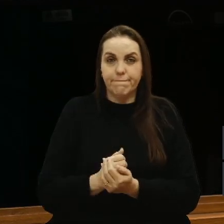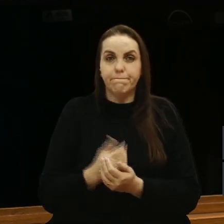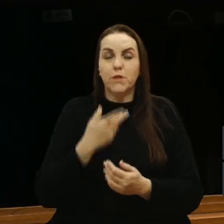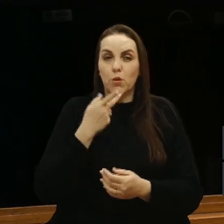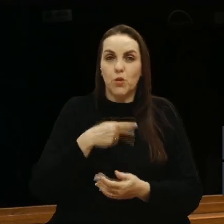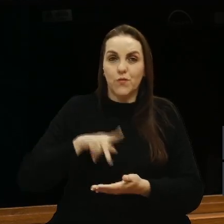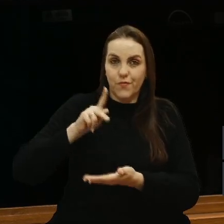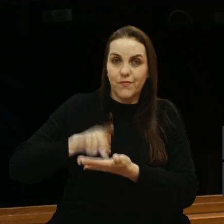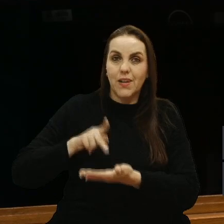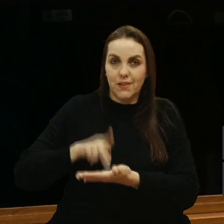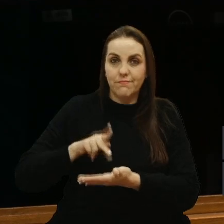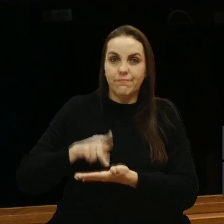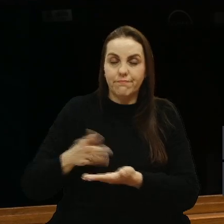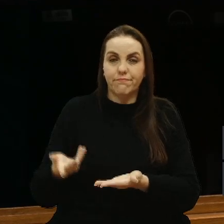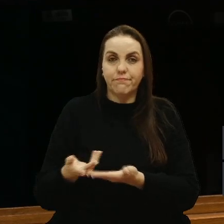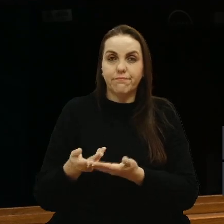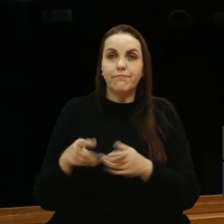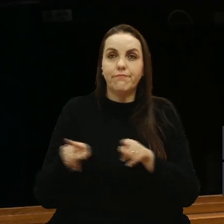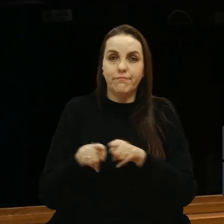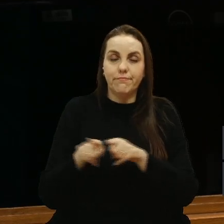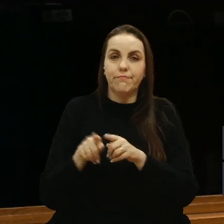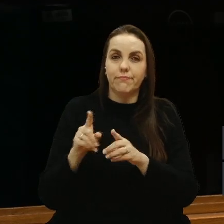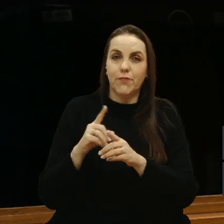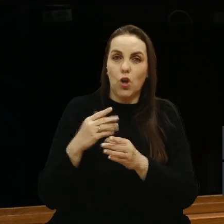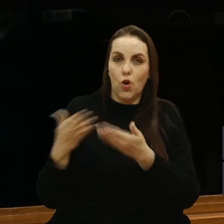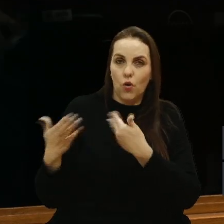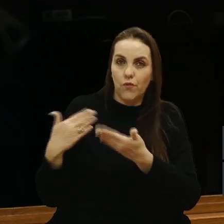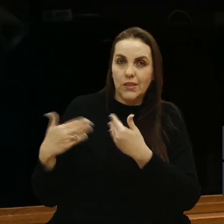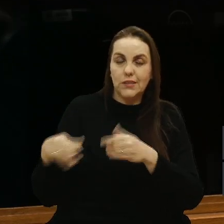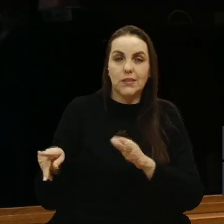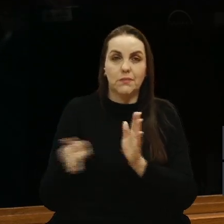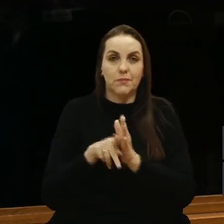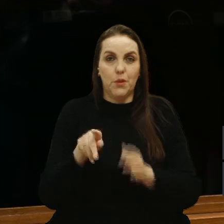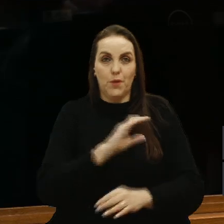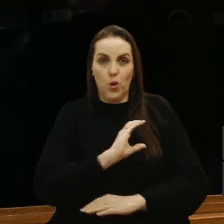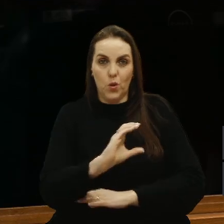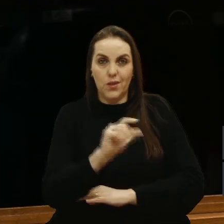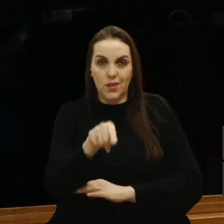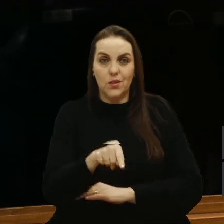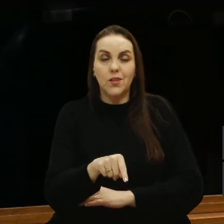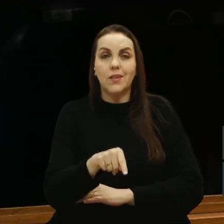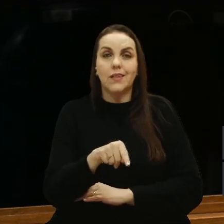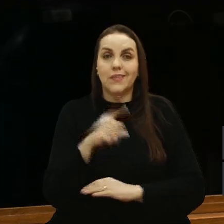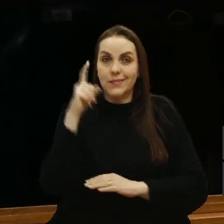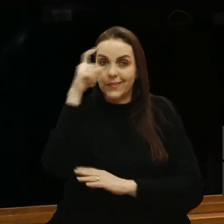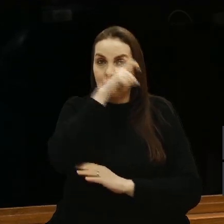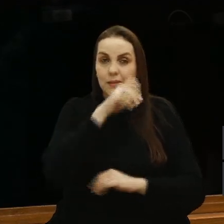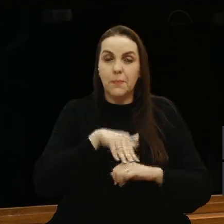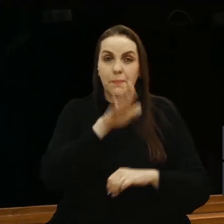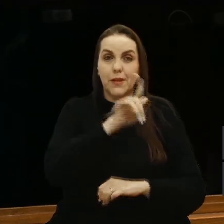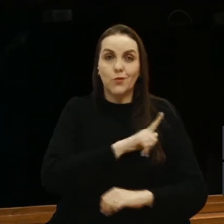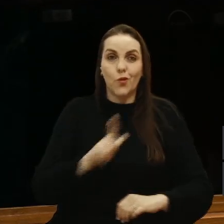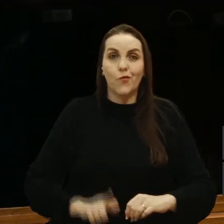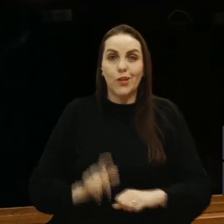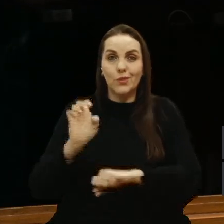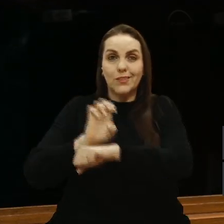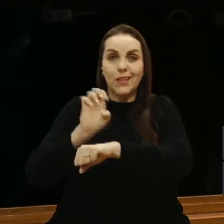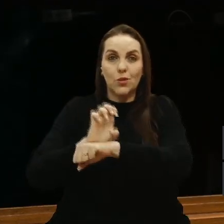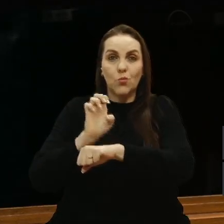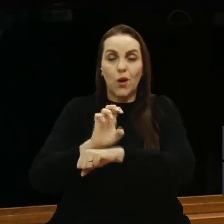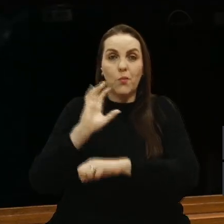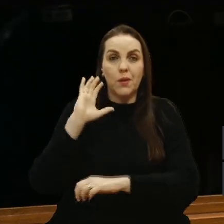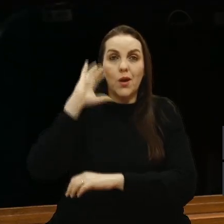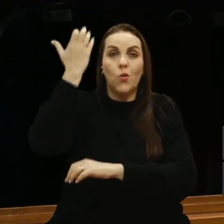afirmar, dialogando com a própria Coordenadoria, que a maior dificuldade foi no governo estadual para que isso tudo pudesse